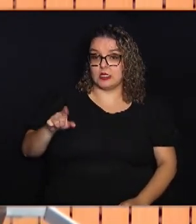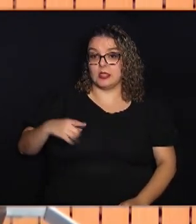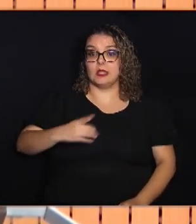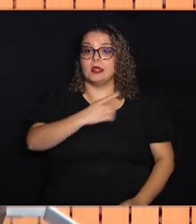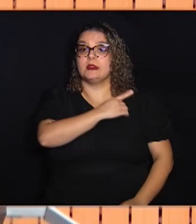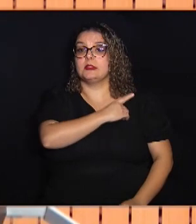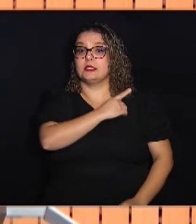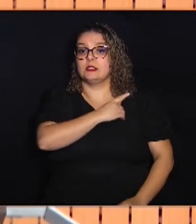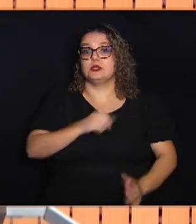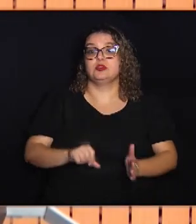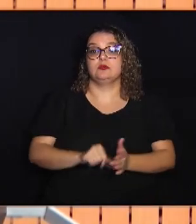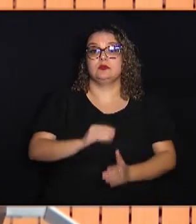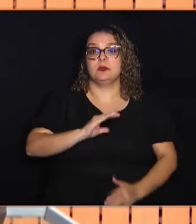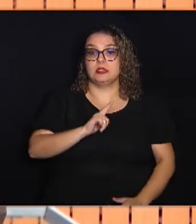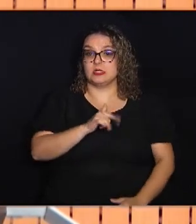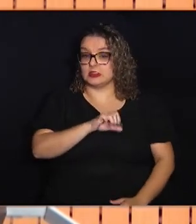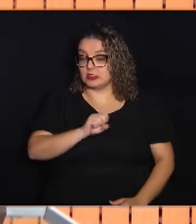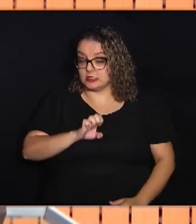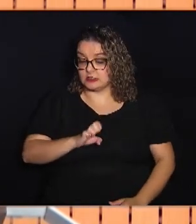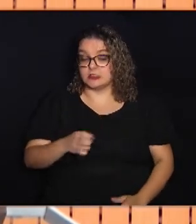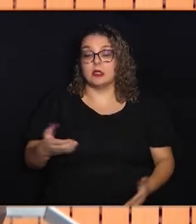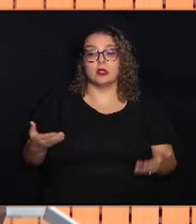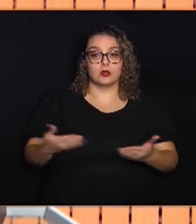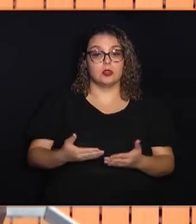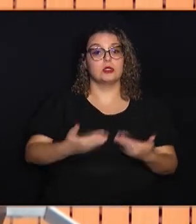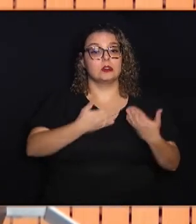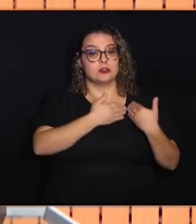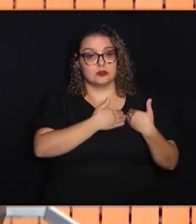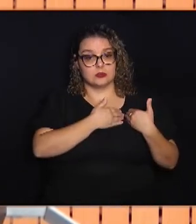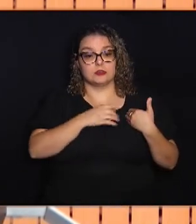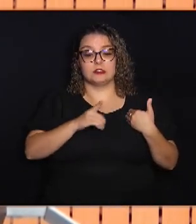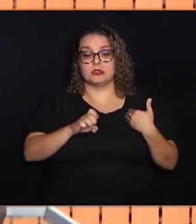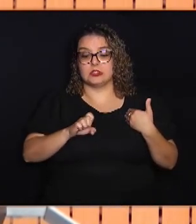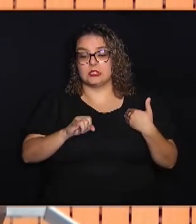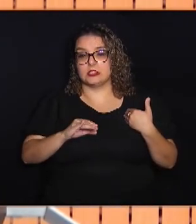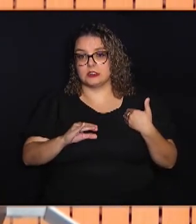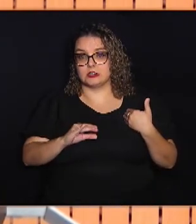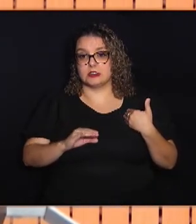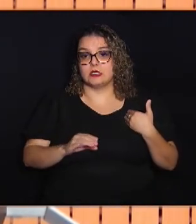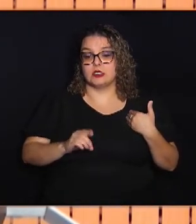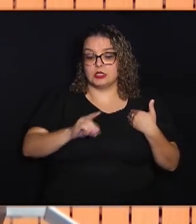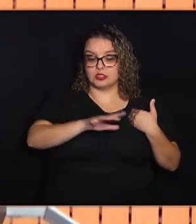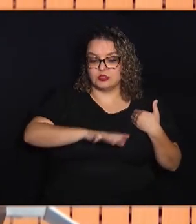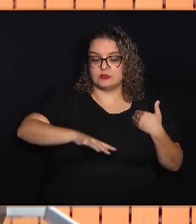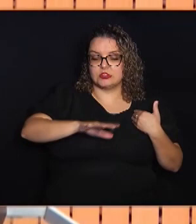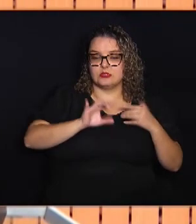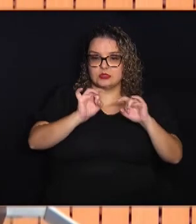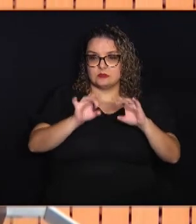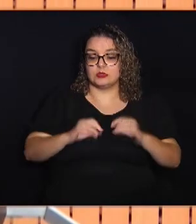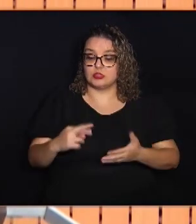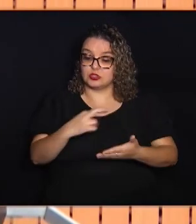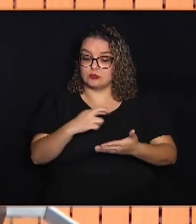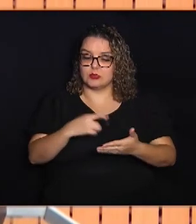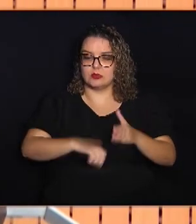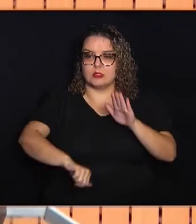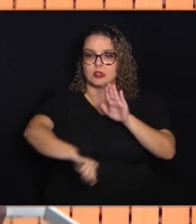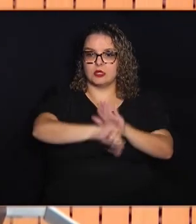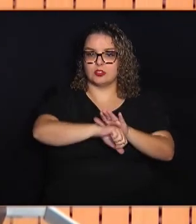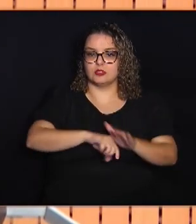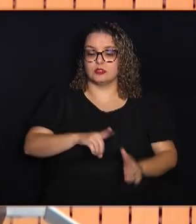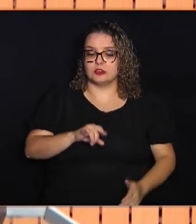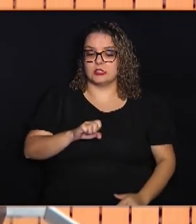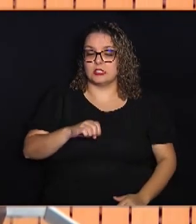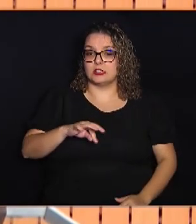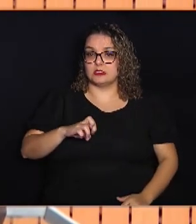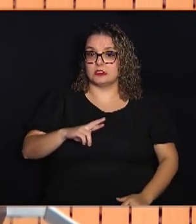de primeira classe. Atualmente, responsável pelo DEIC, Divisão Especializada de Investigações Criminais do DEINTER